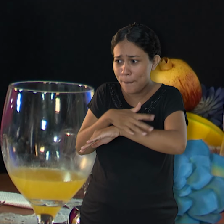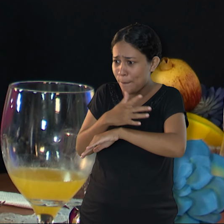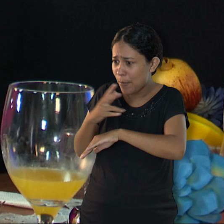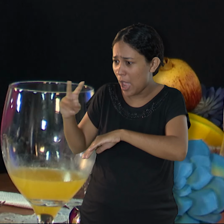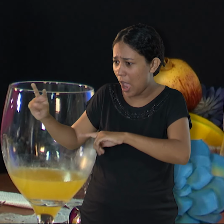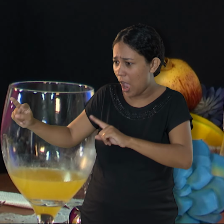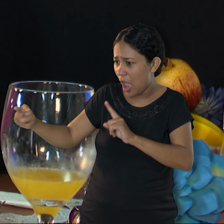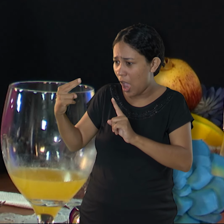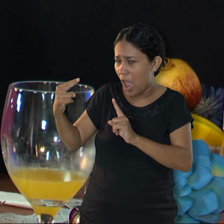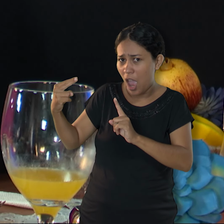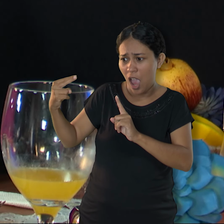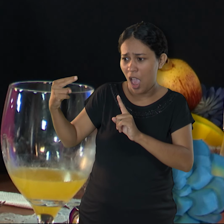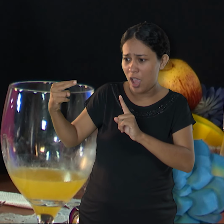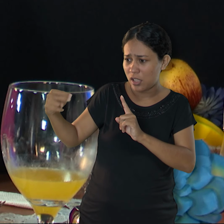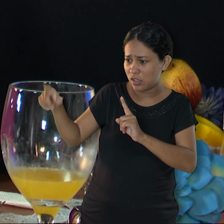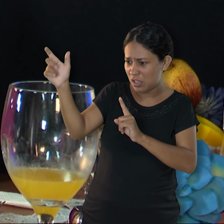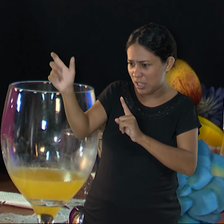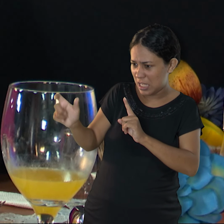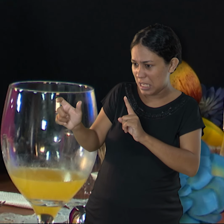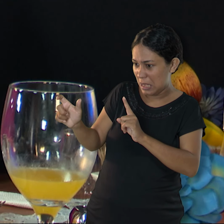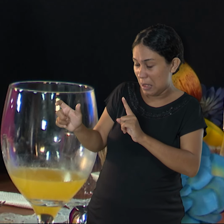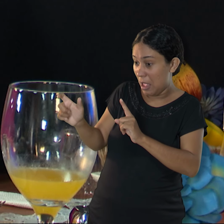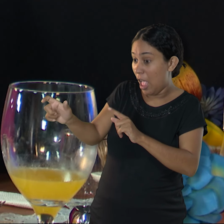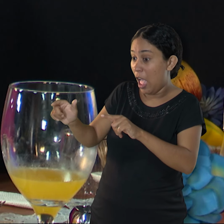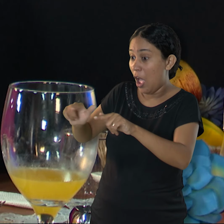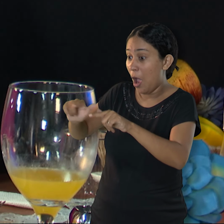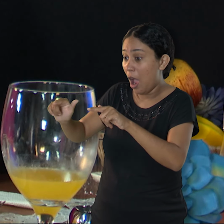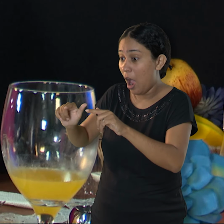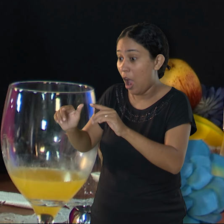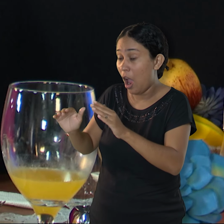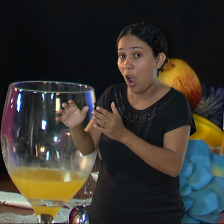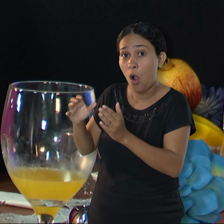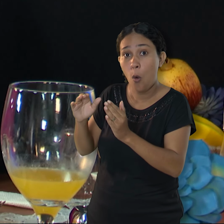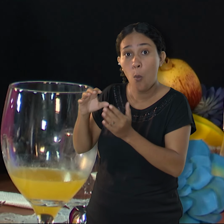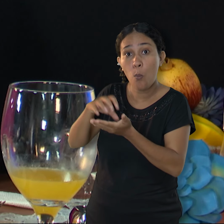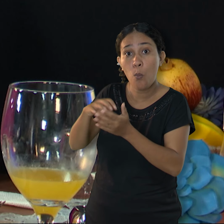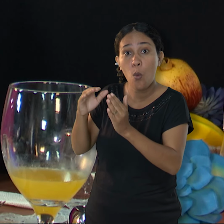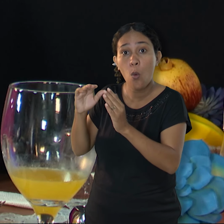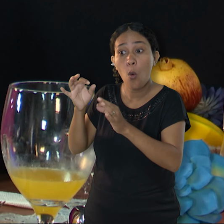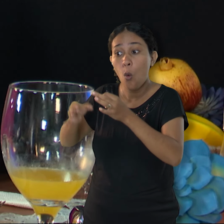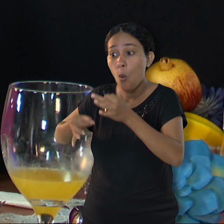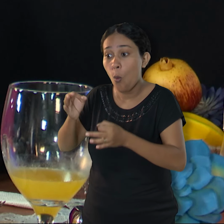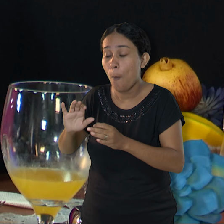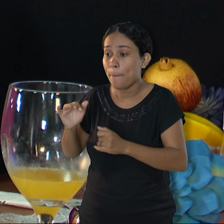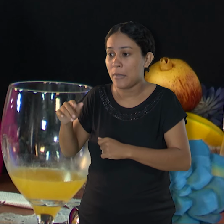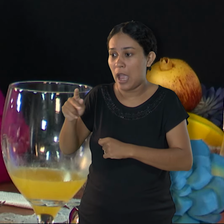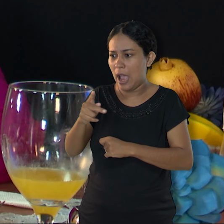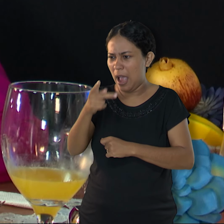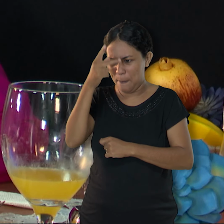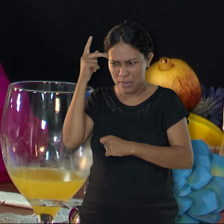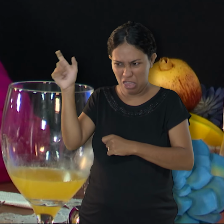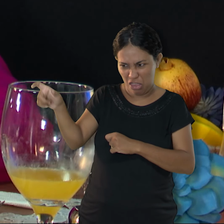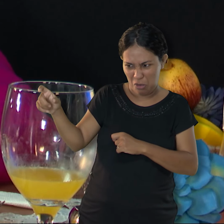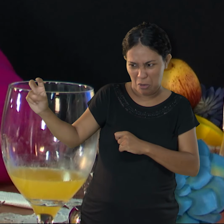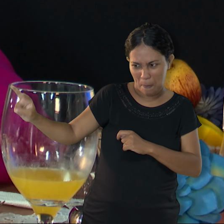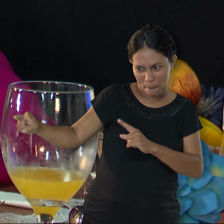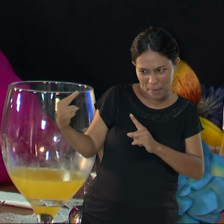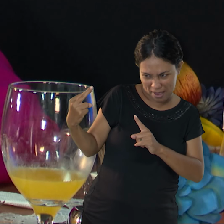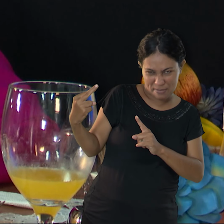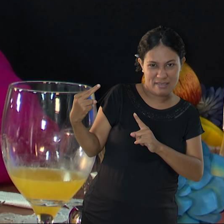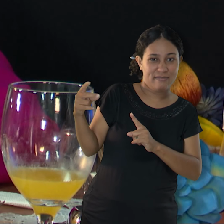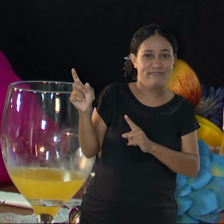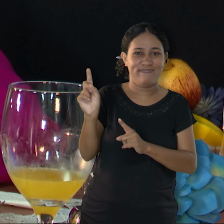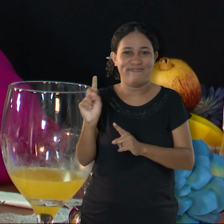ali. Aí depois eu falei assim, tá dando muito crédito, né? O pessoal tá muito preocupado com você, se enxerga. Mas eu tinha